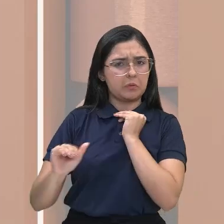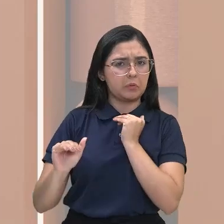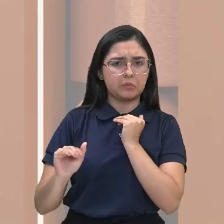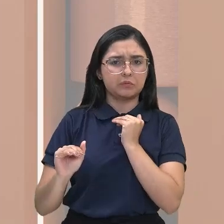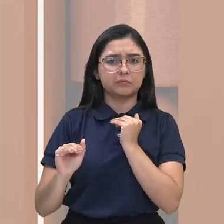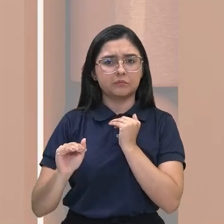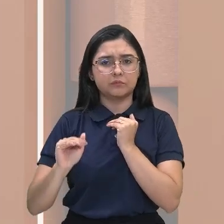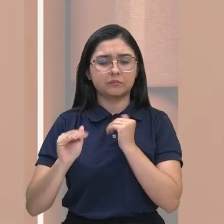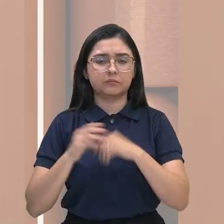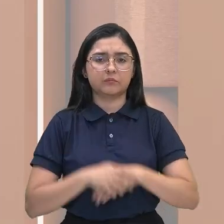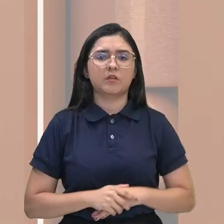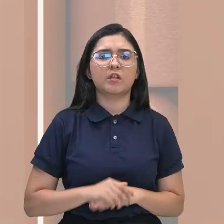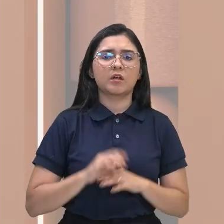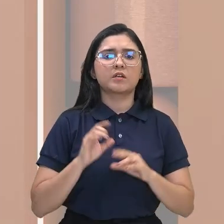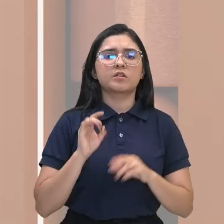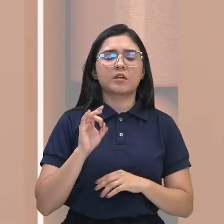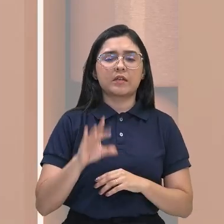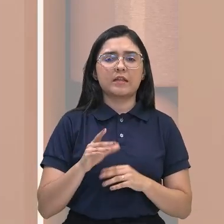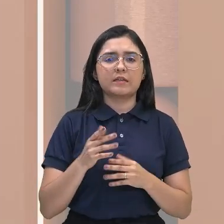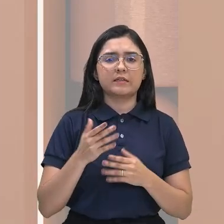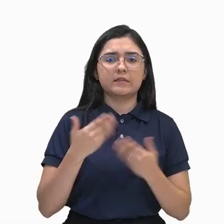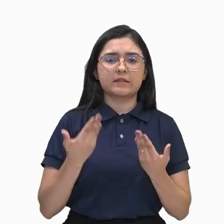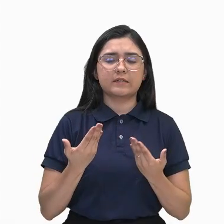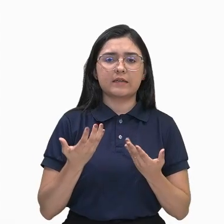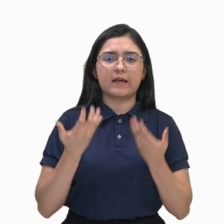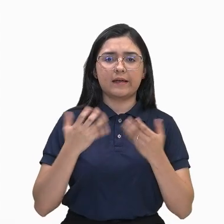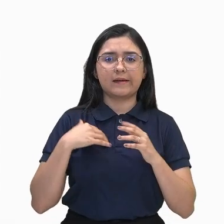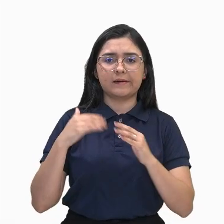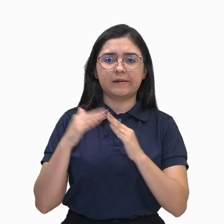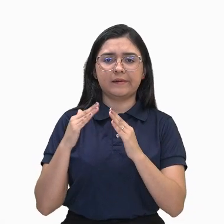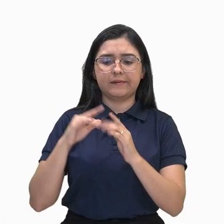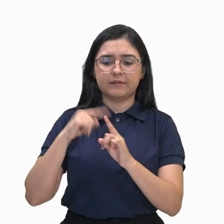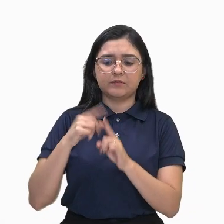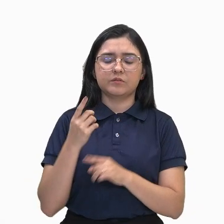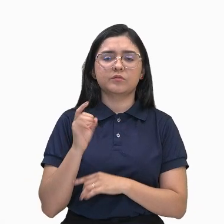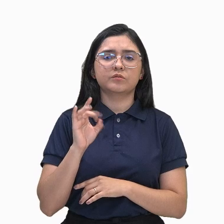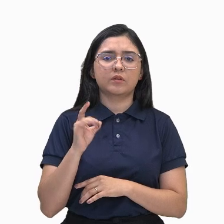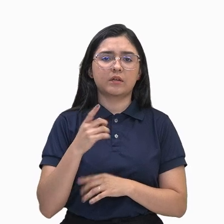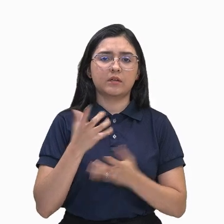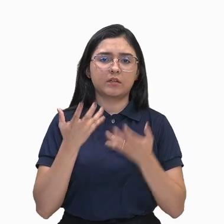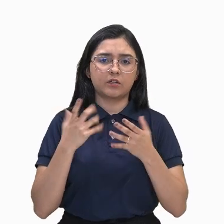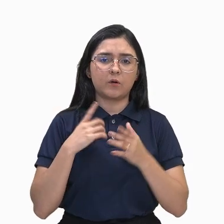finalidade de obter lucro pela igreja. Vamos adiante com o texto. Vamos lá.